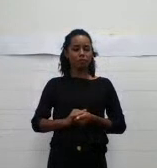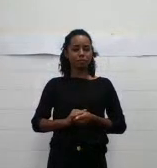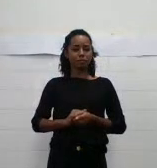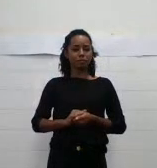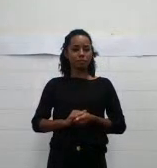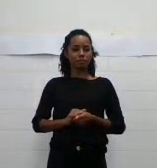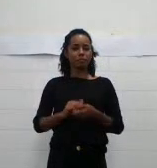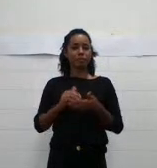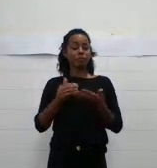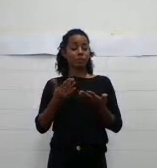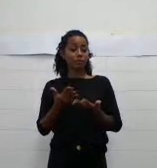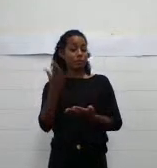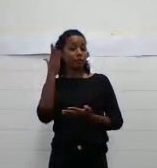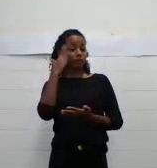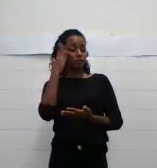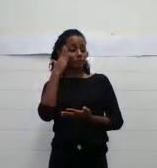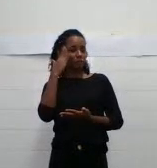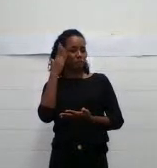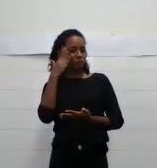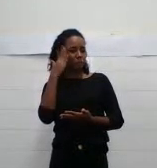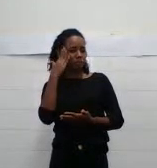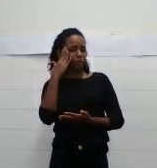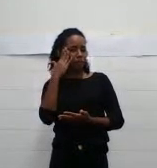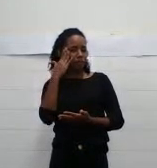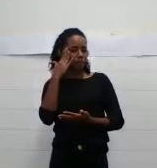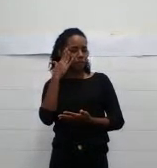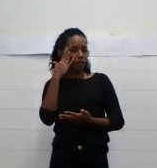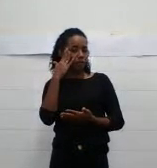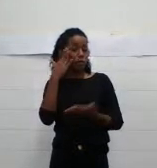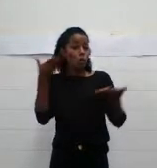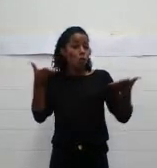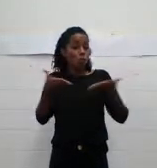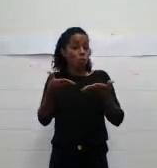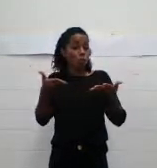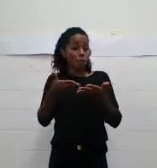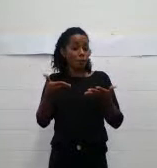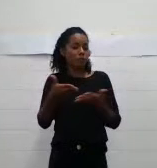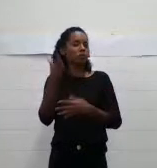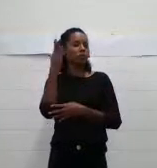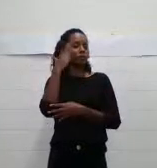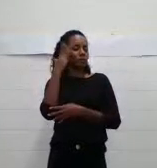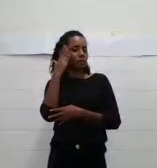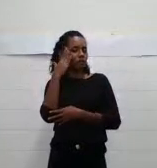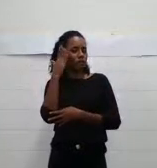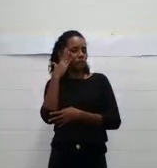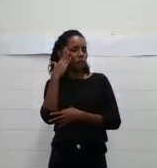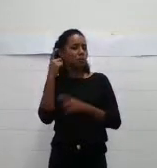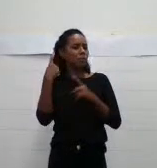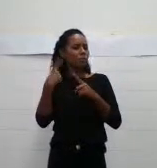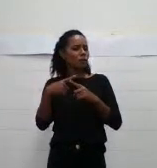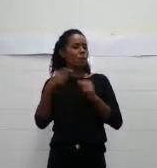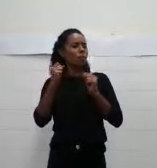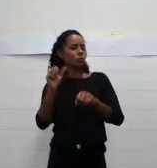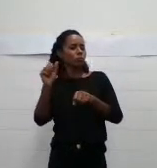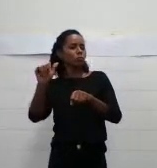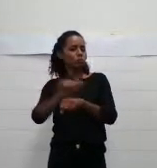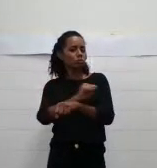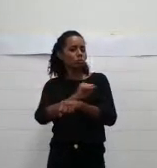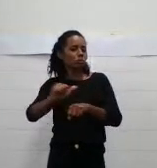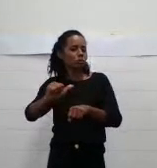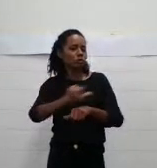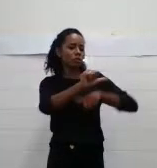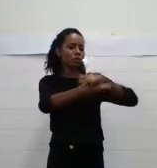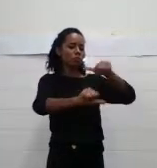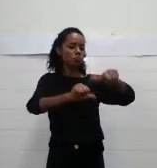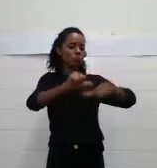se eu compreendo a realidade, né, e consigo questioná-la, então eu posso pensar estratégias de mudança